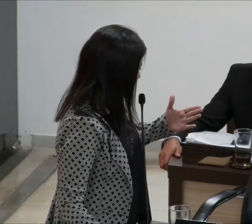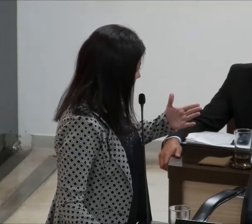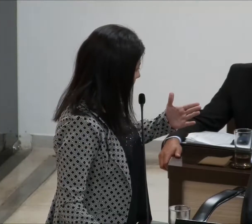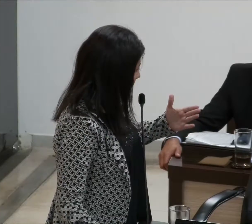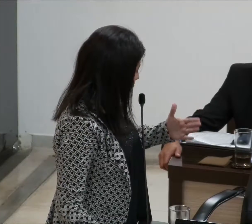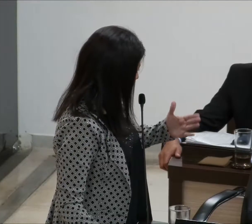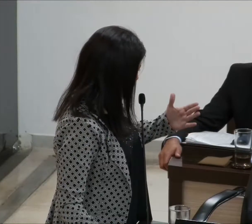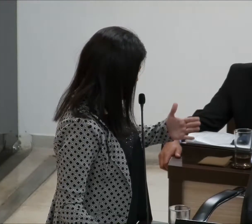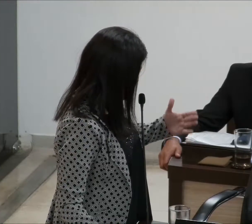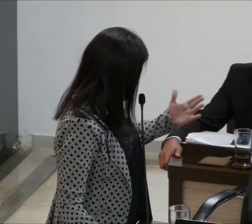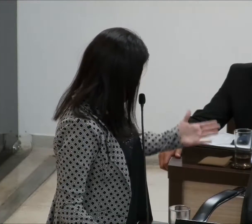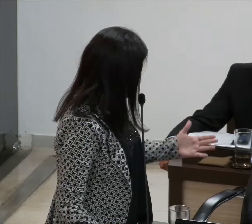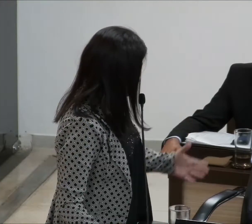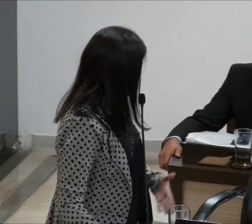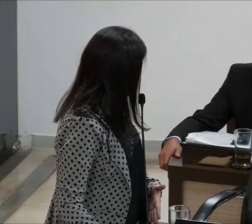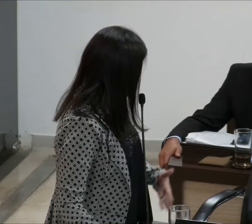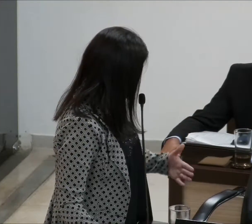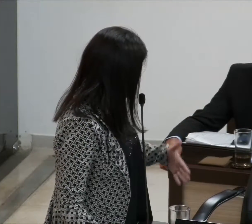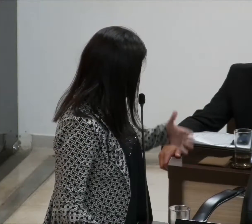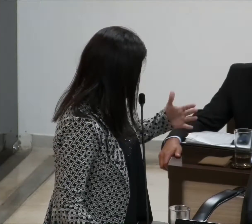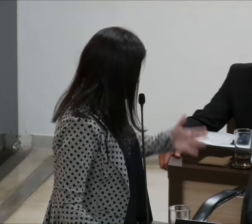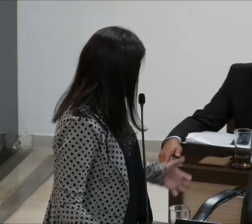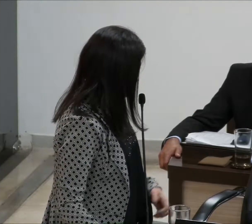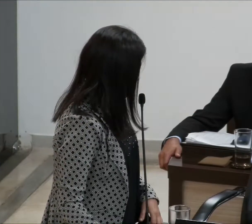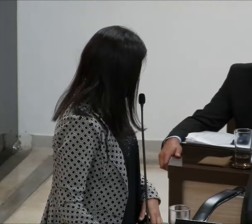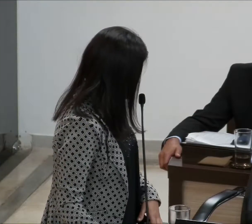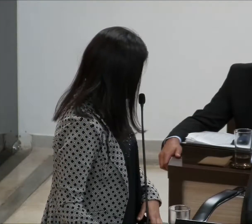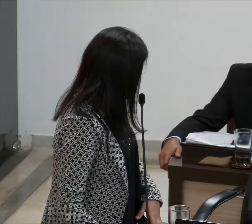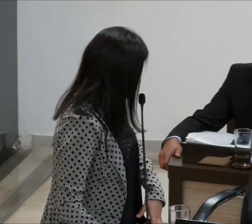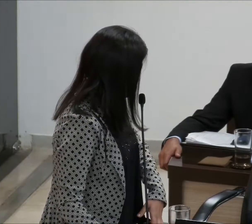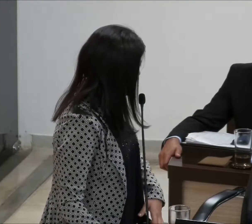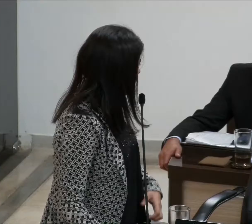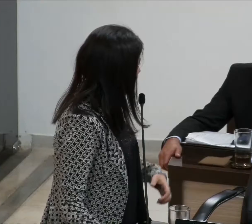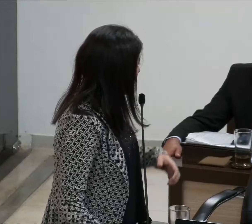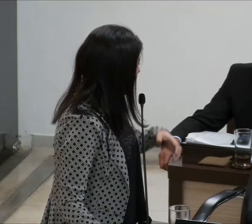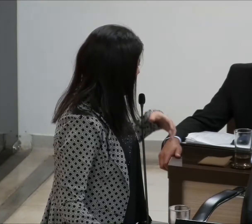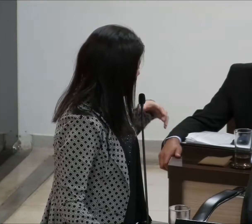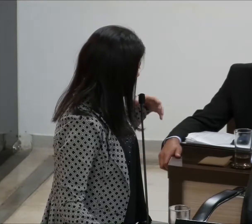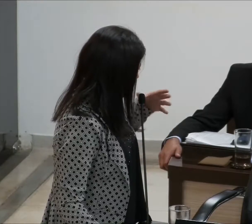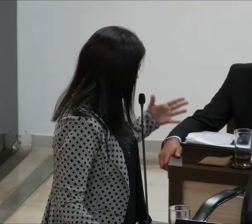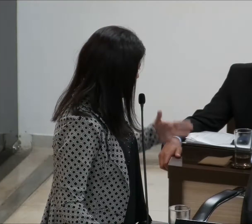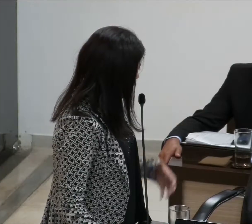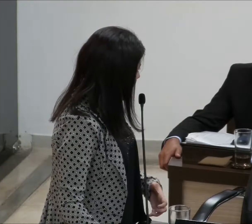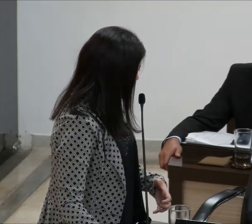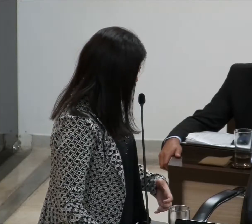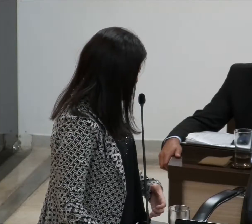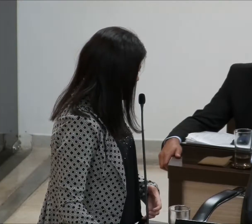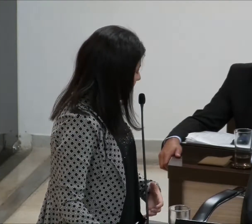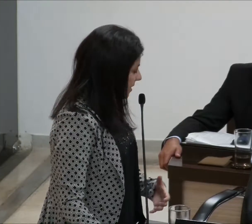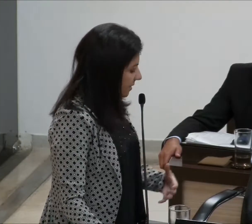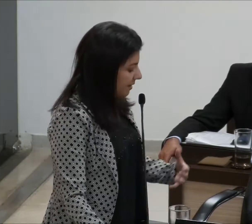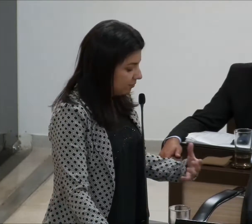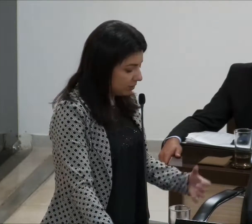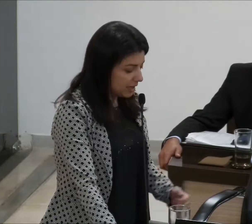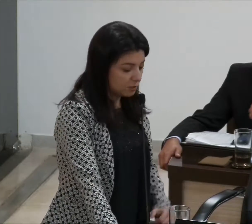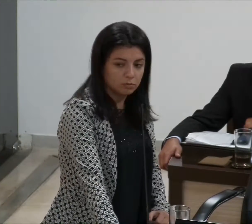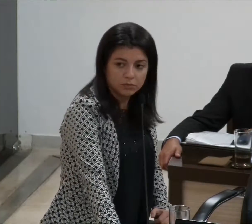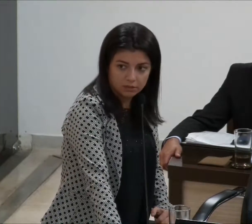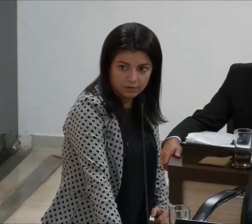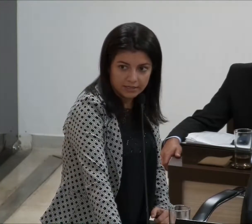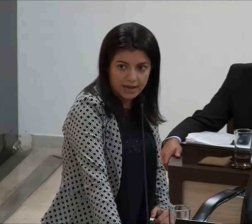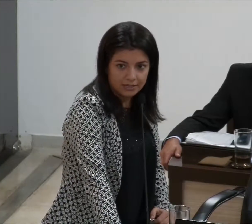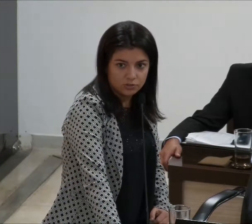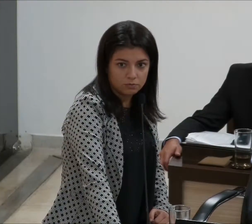relação aos procedimentos, todos tomados com bastante lisura, para que todos pudessem votar